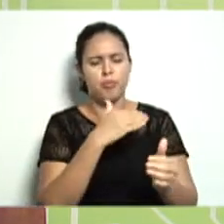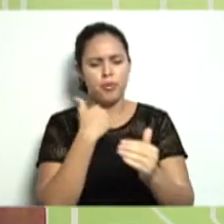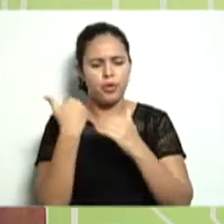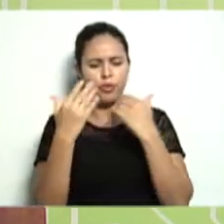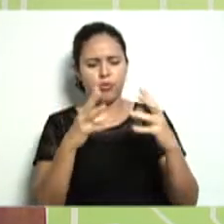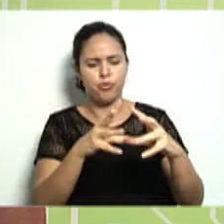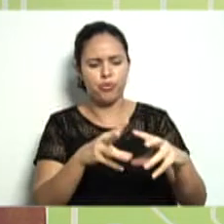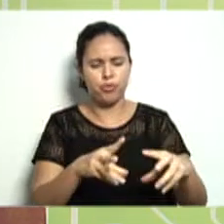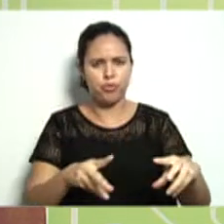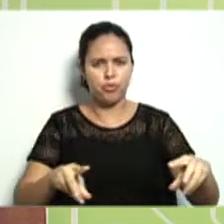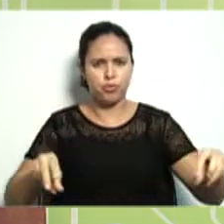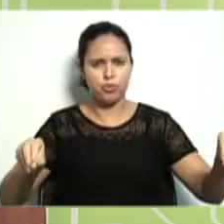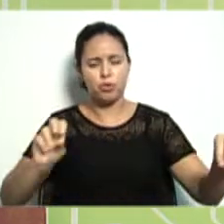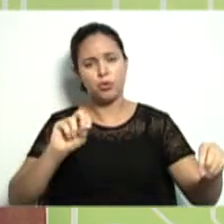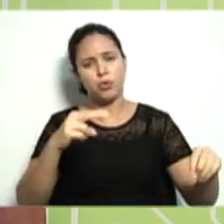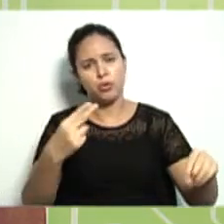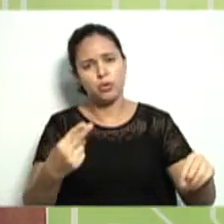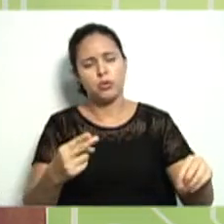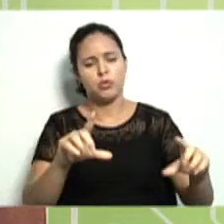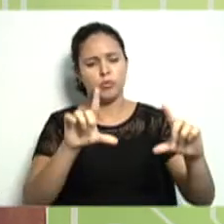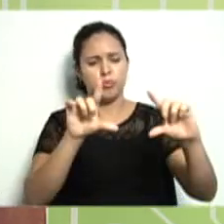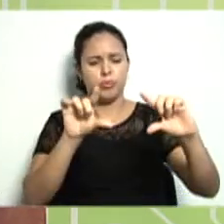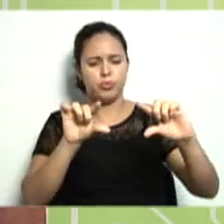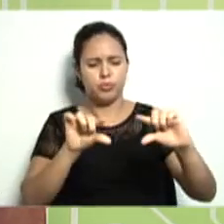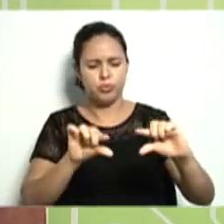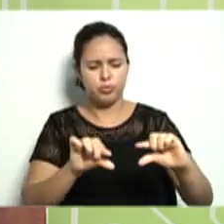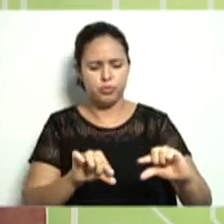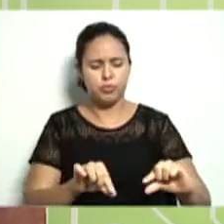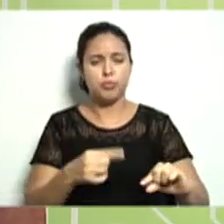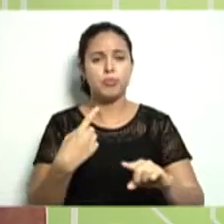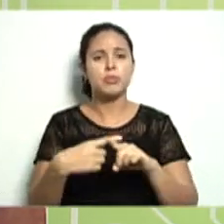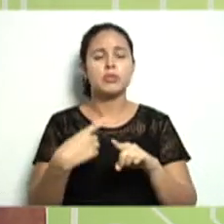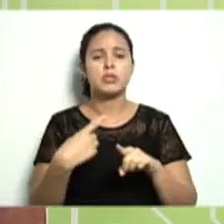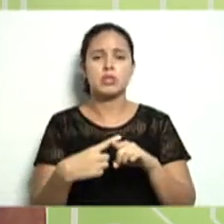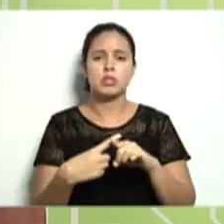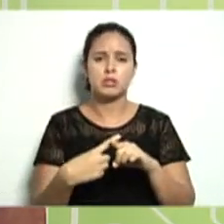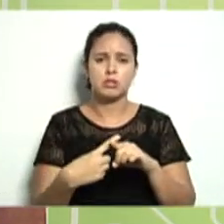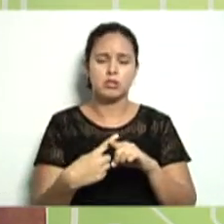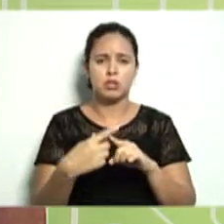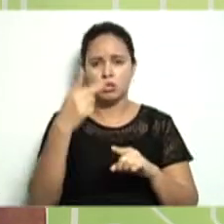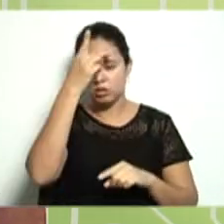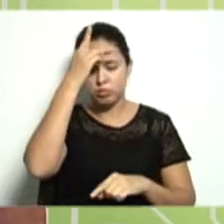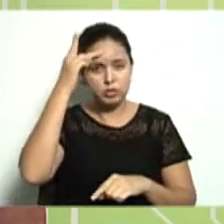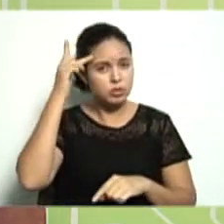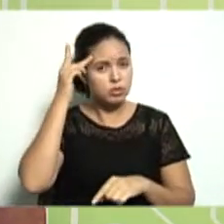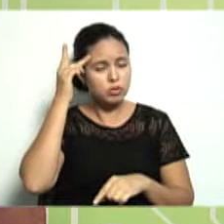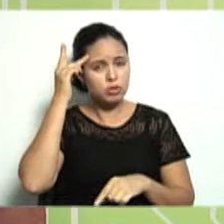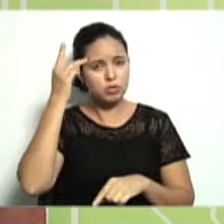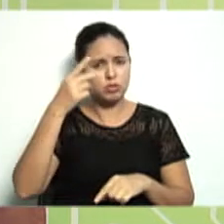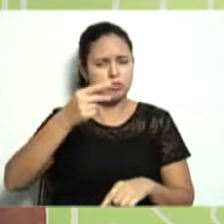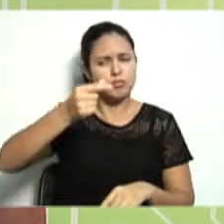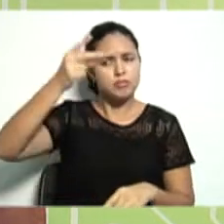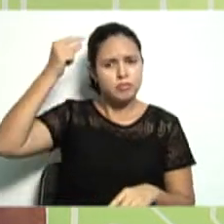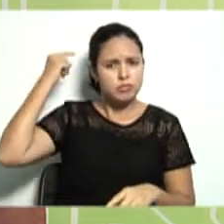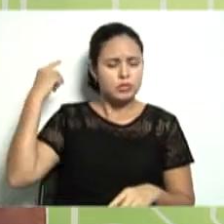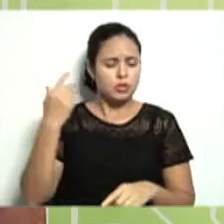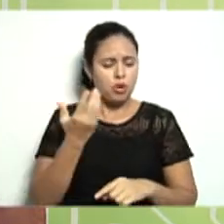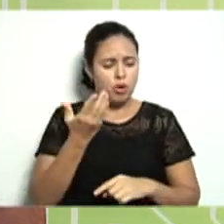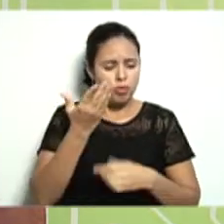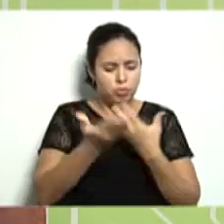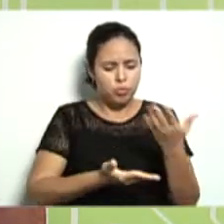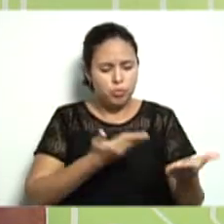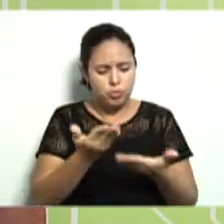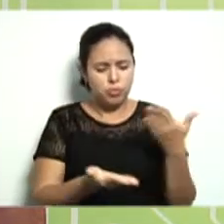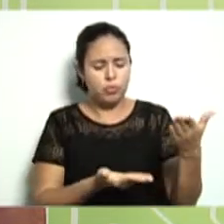ou estão em fases bem degradáveis. Por quê? Porque não foi pensado nas futuras gerações. Não houve esse